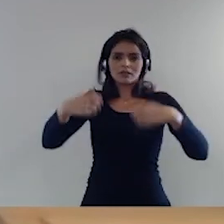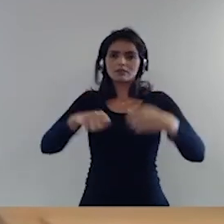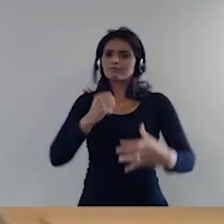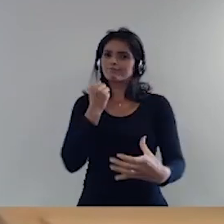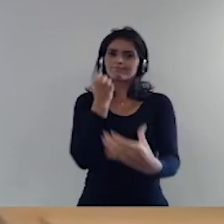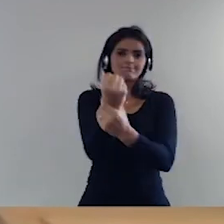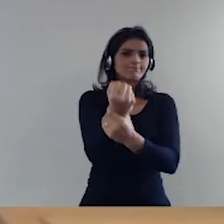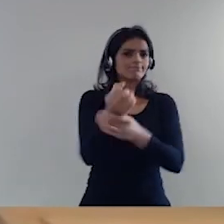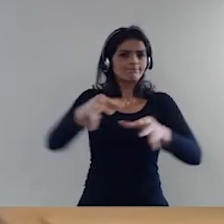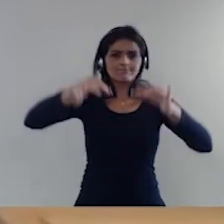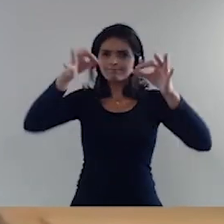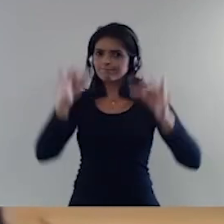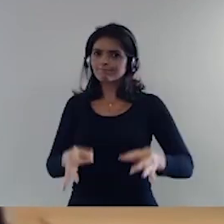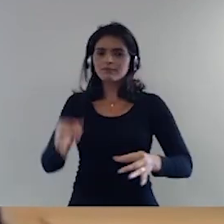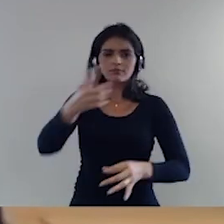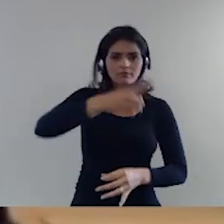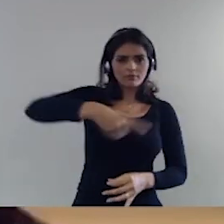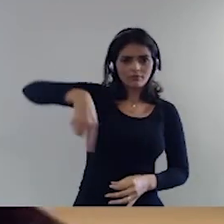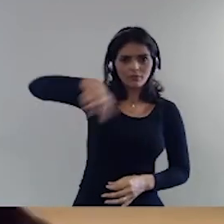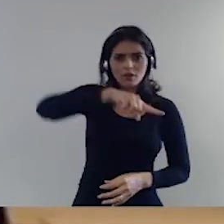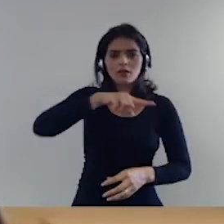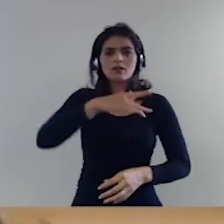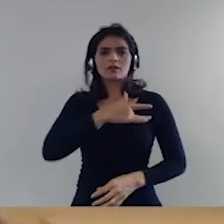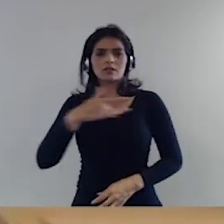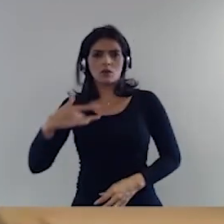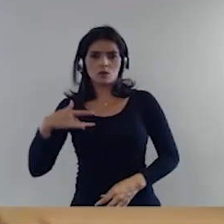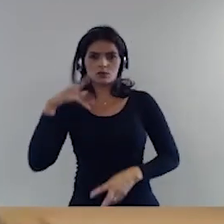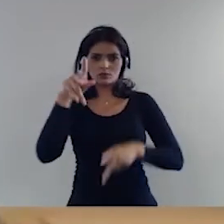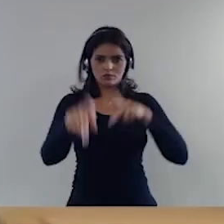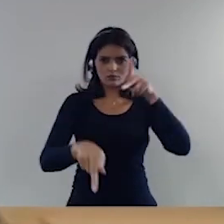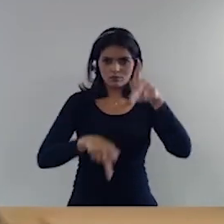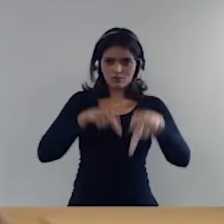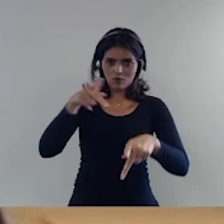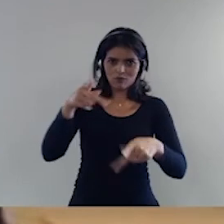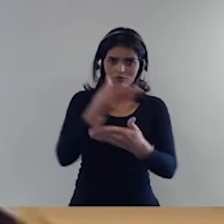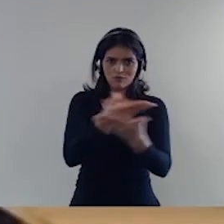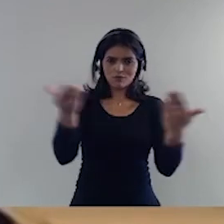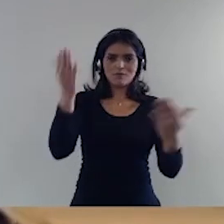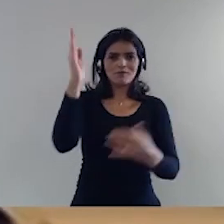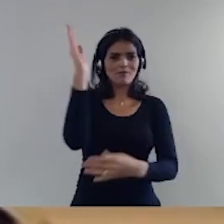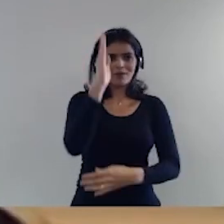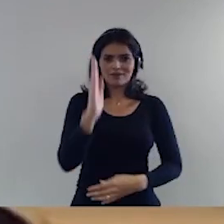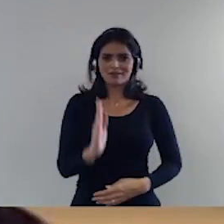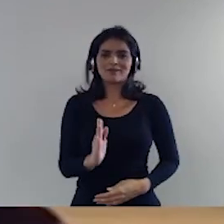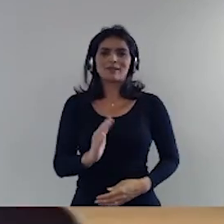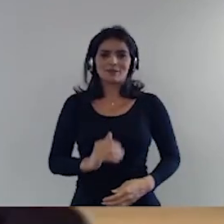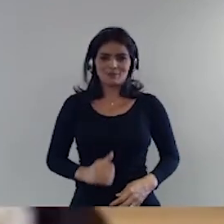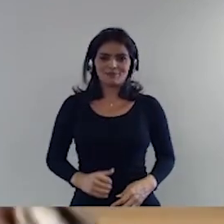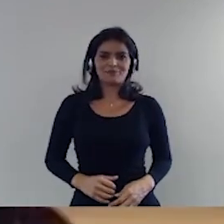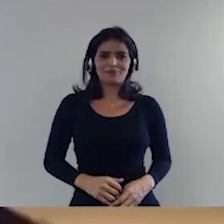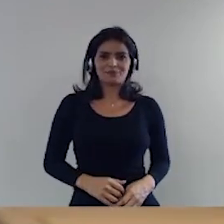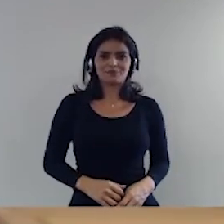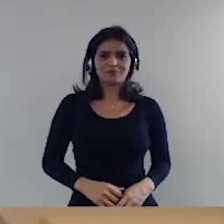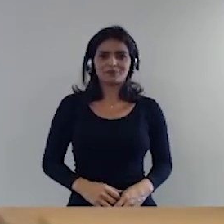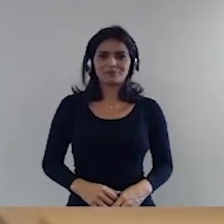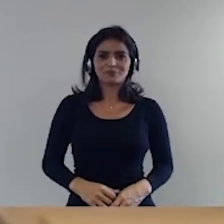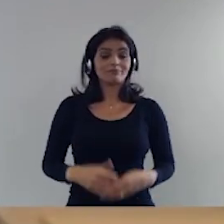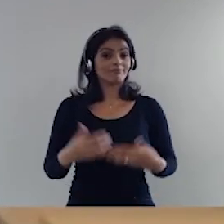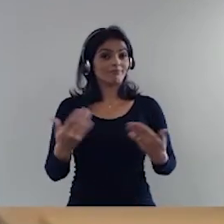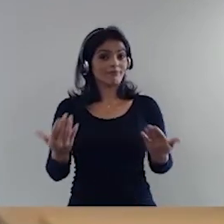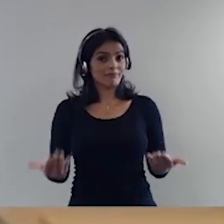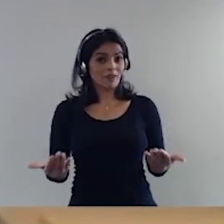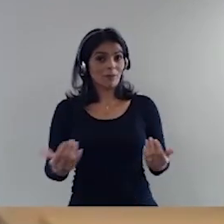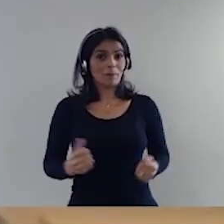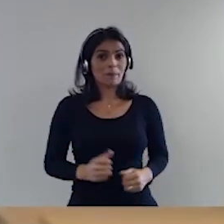de segurança para a saúde pública da população. Essa,